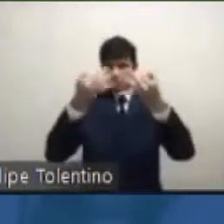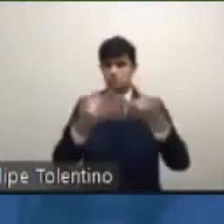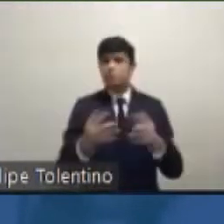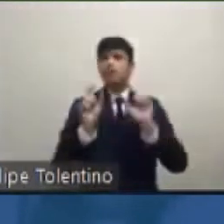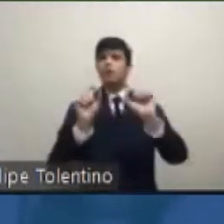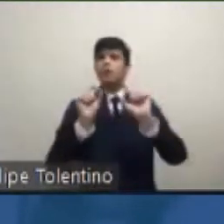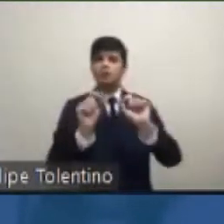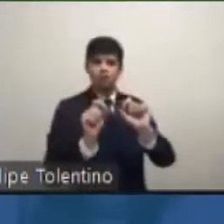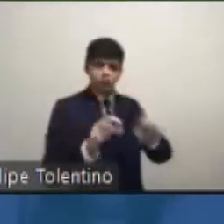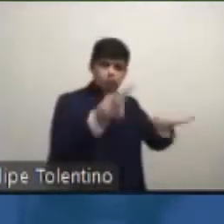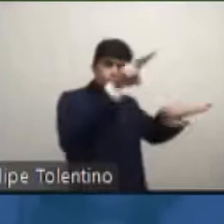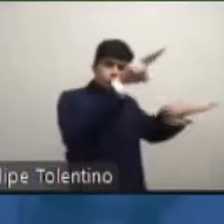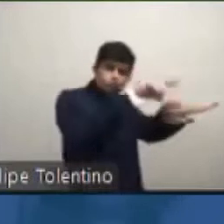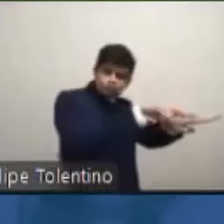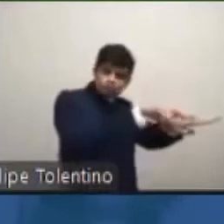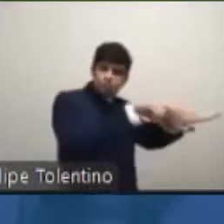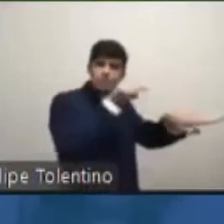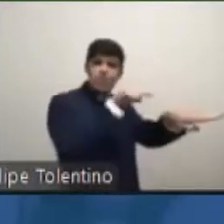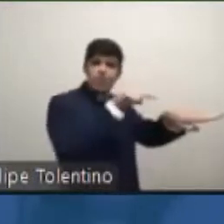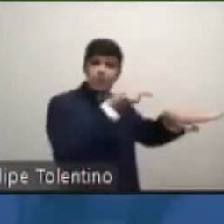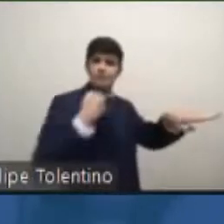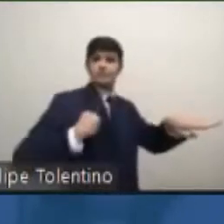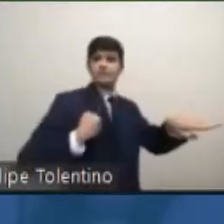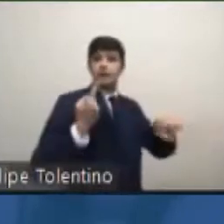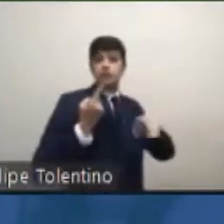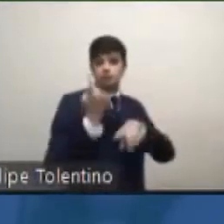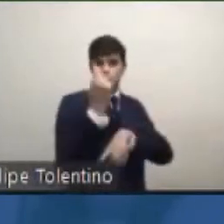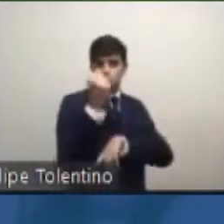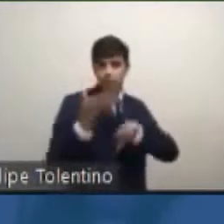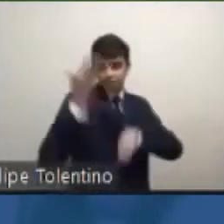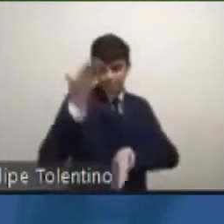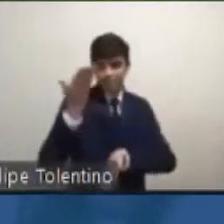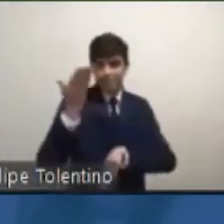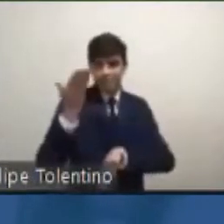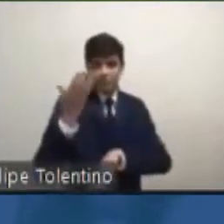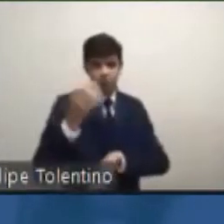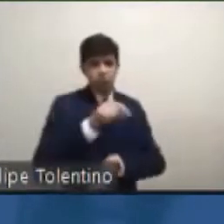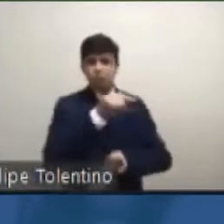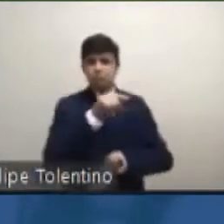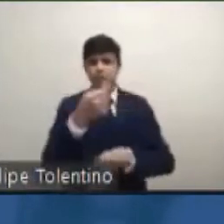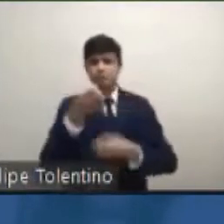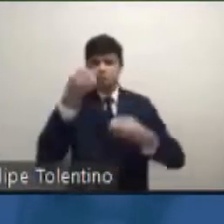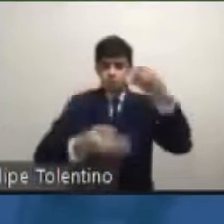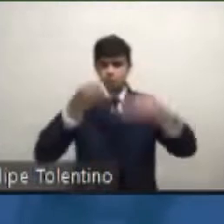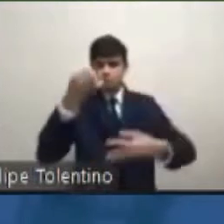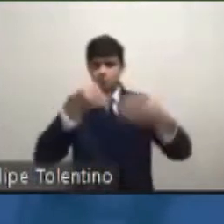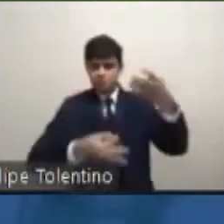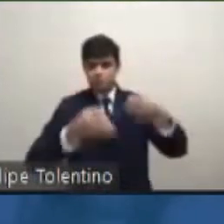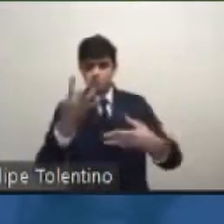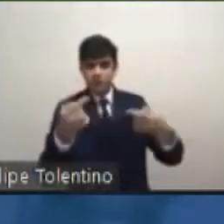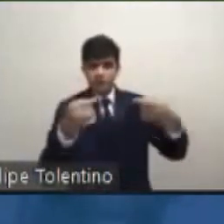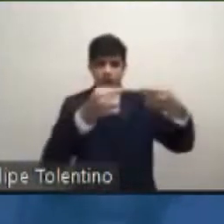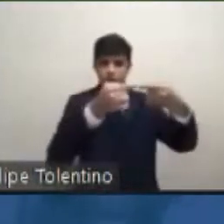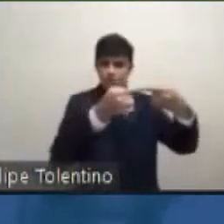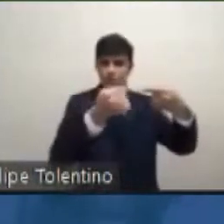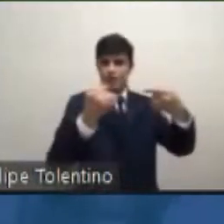maior capaz, que expressou essa recusa. Mas nem todos os princípios aqui vão ser aplicáveis à situação do menor de